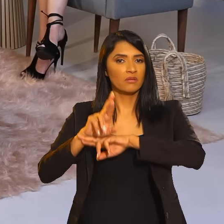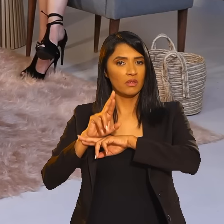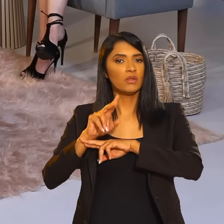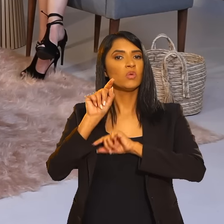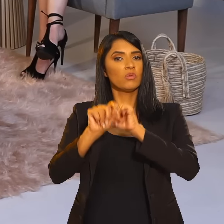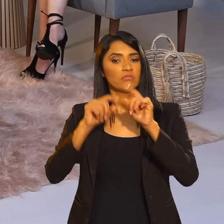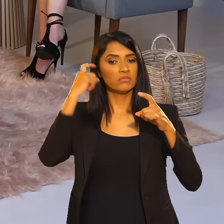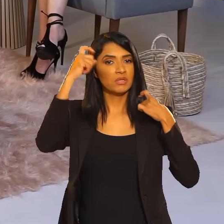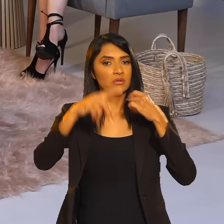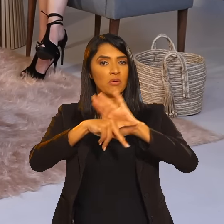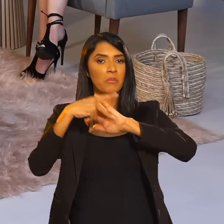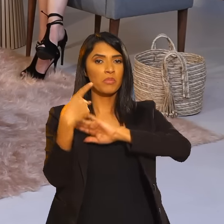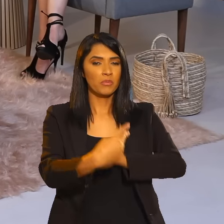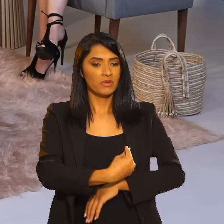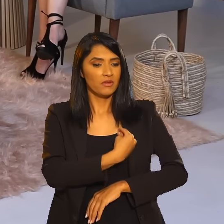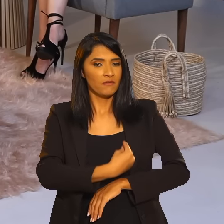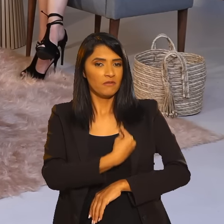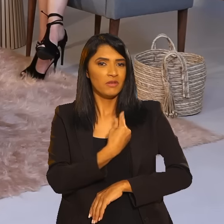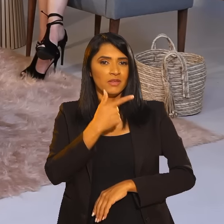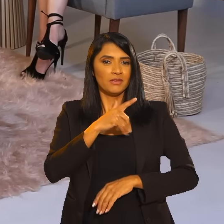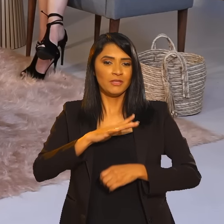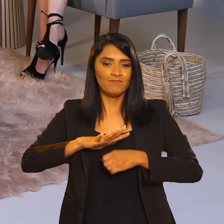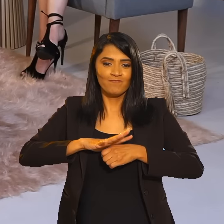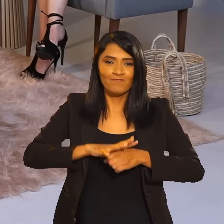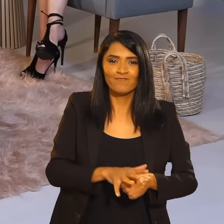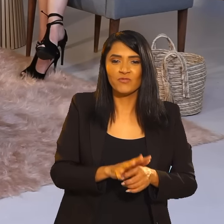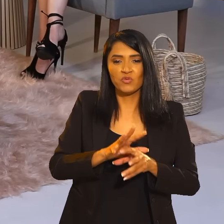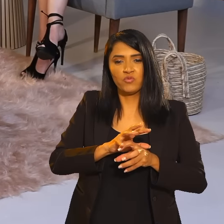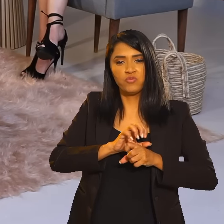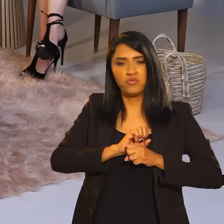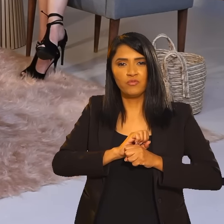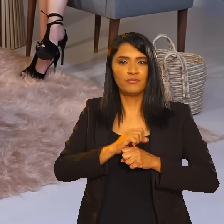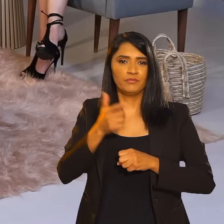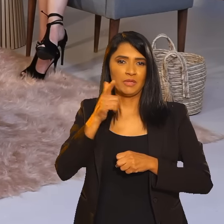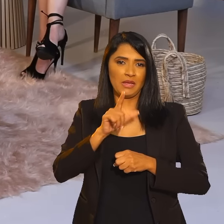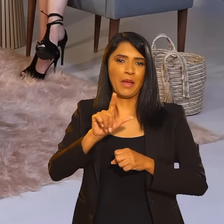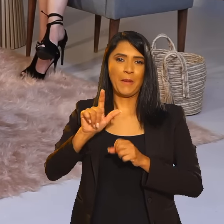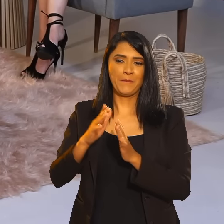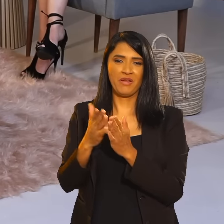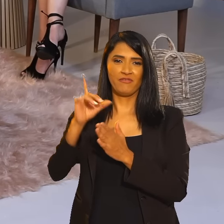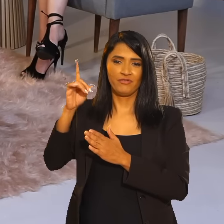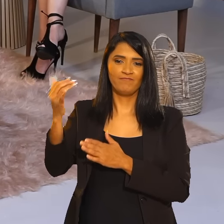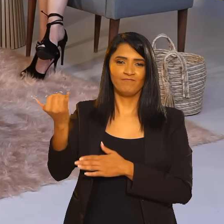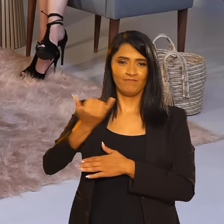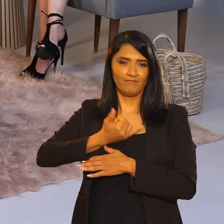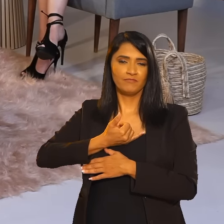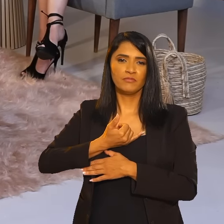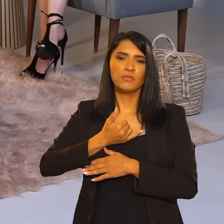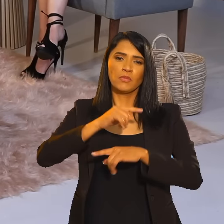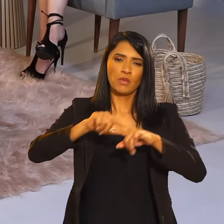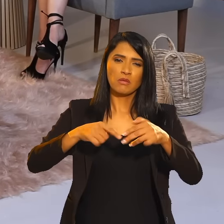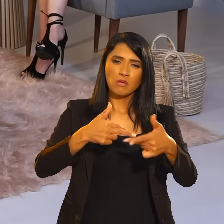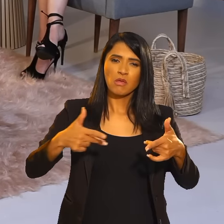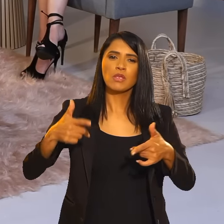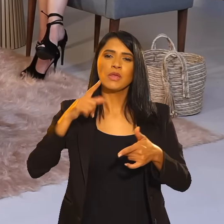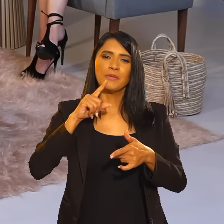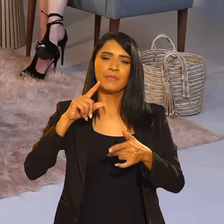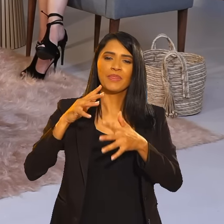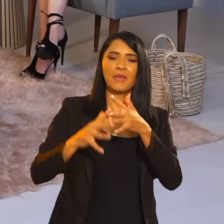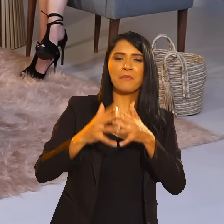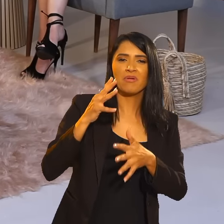representa as preocupações da vida e a riqueza que sufocam a palavra. Então, na verdade, todas essas